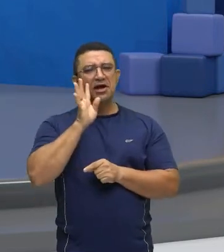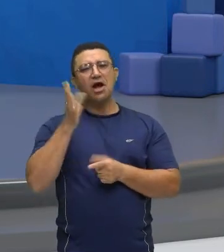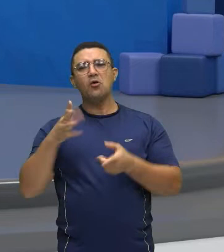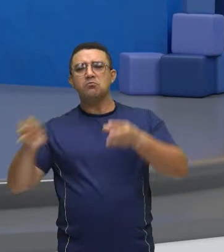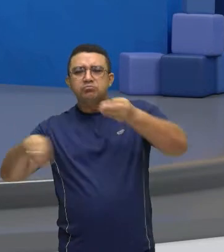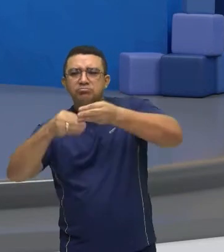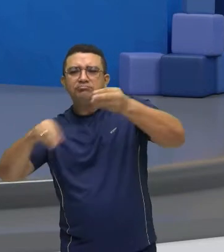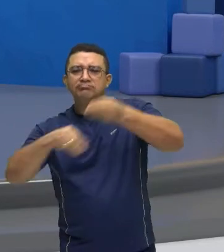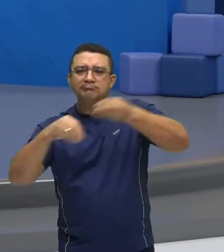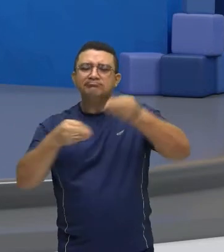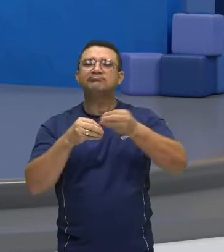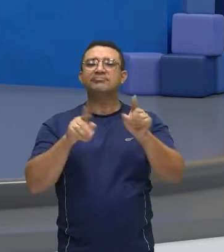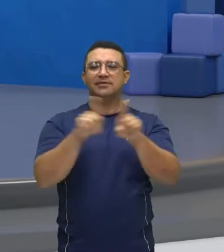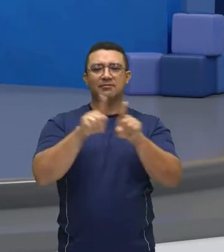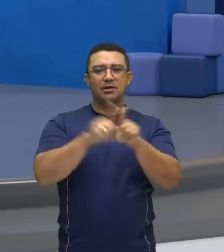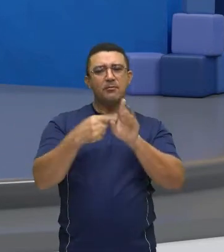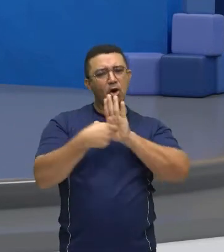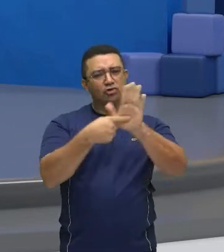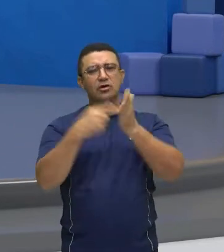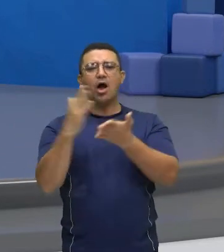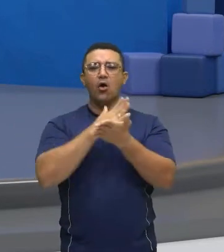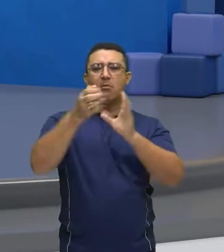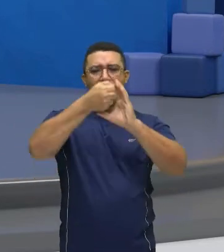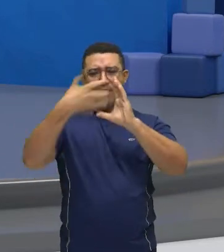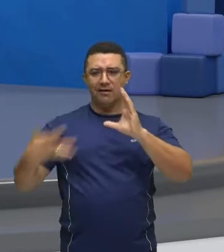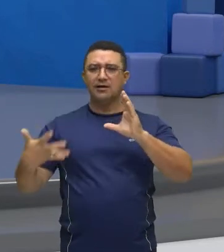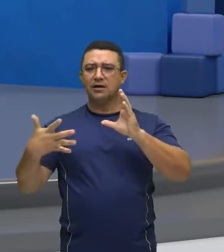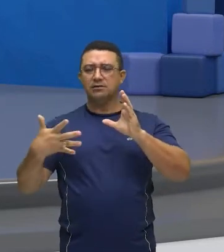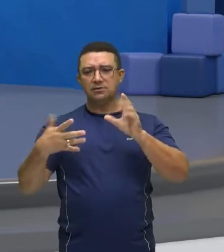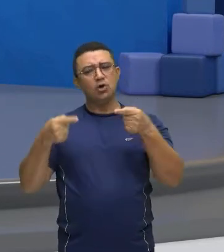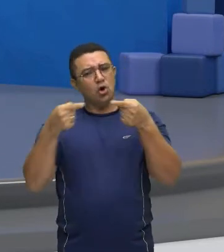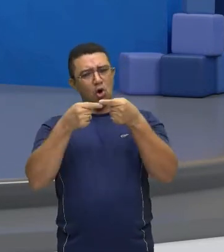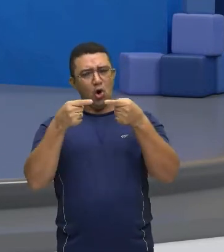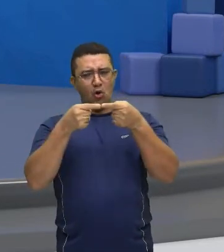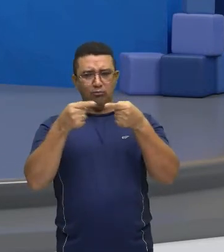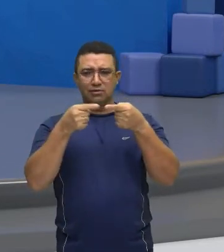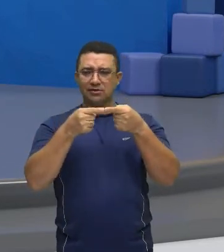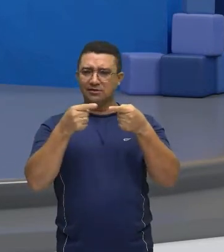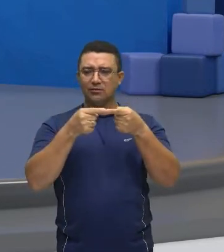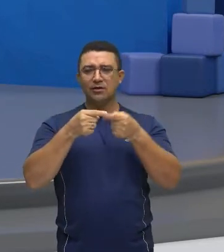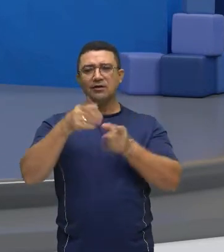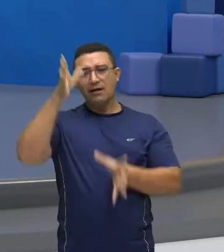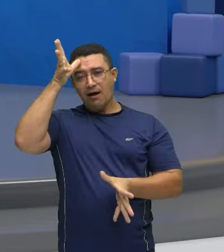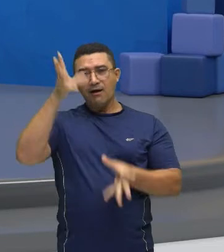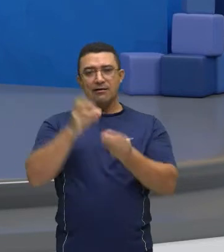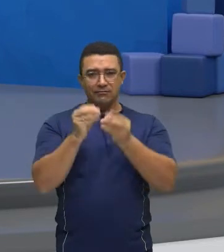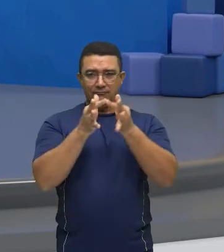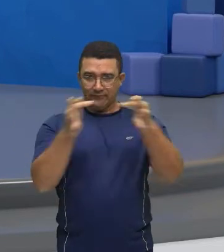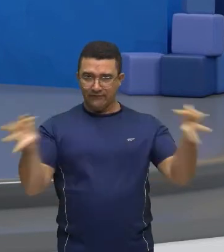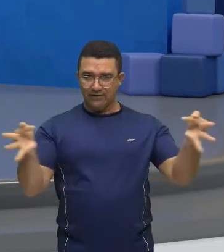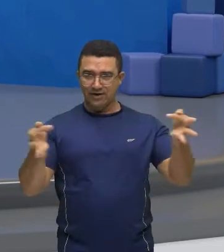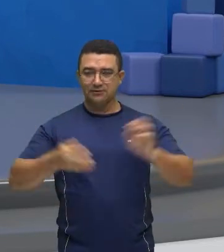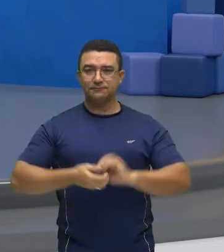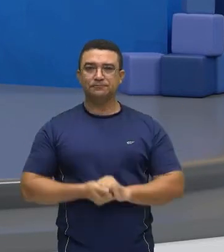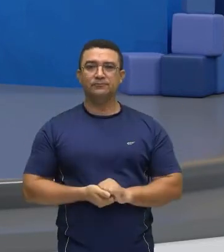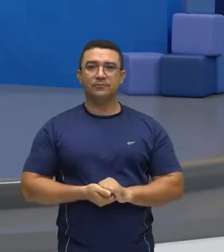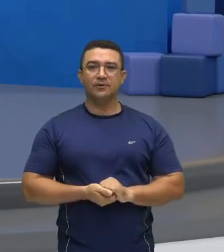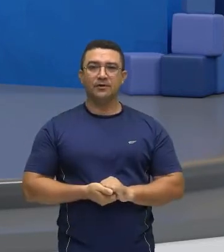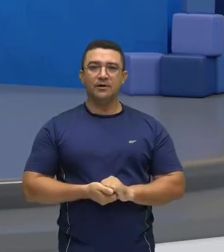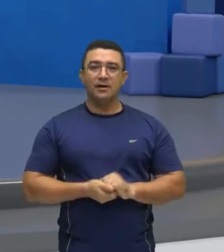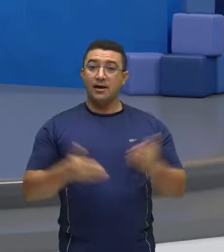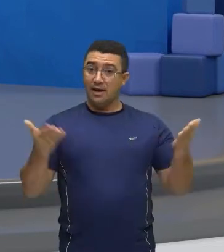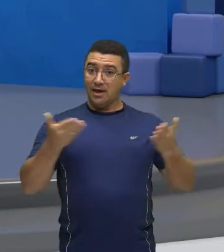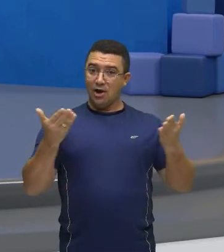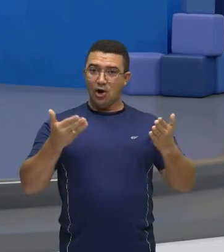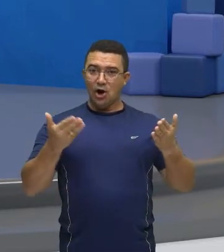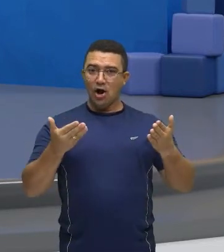trazendo aí esses aspectos que estão relacionados ao termo de ditados populares. E olha só, quem participou desse momento